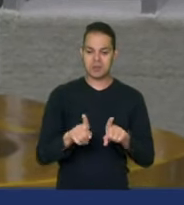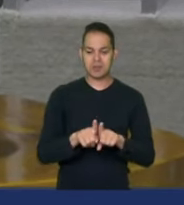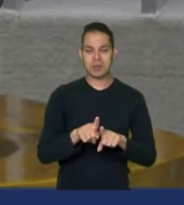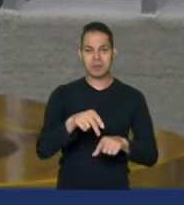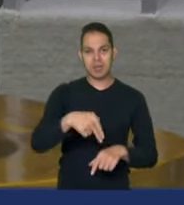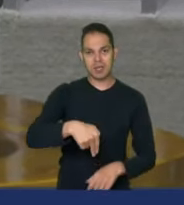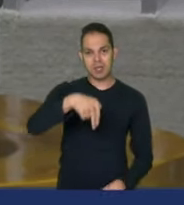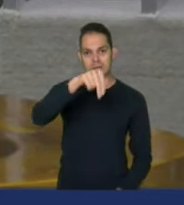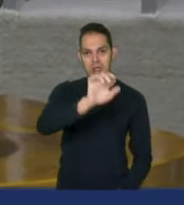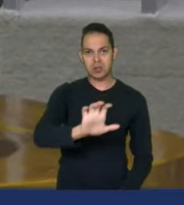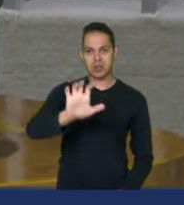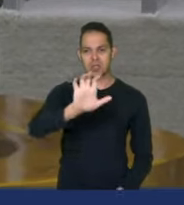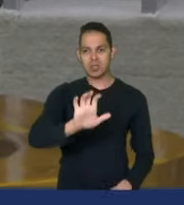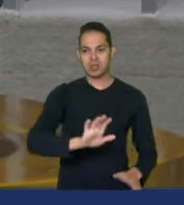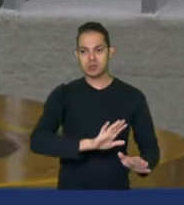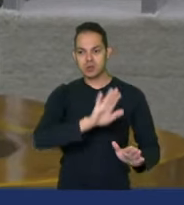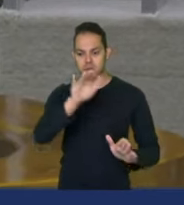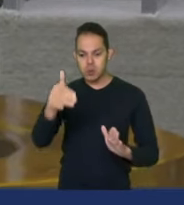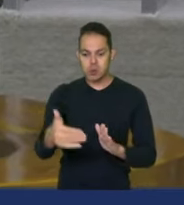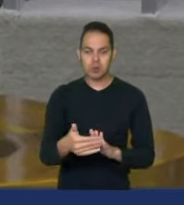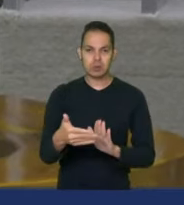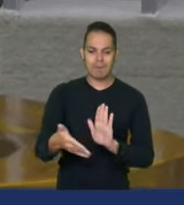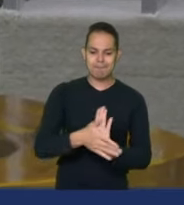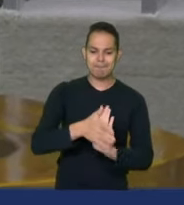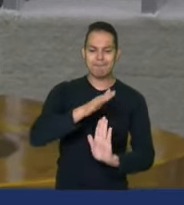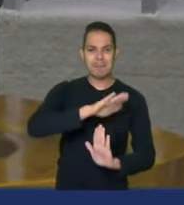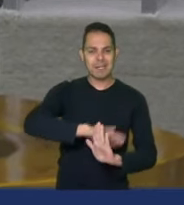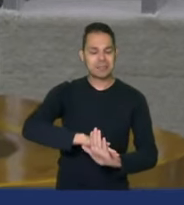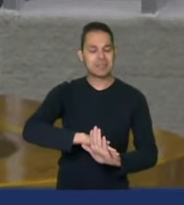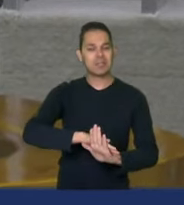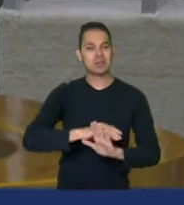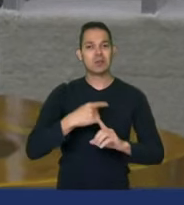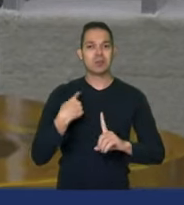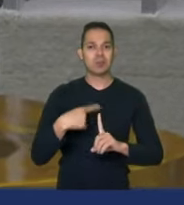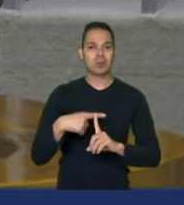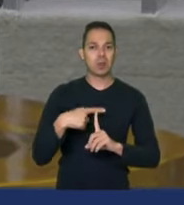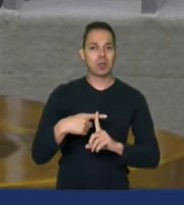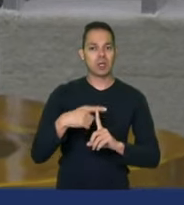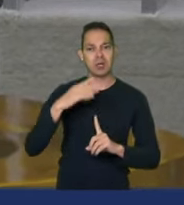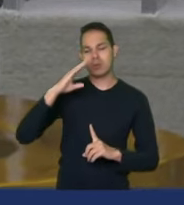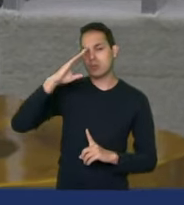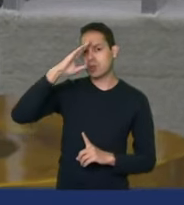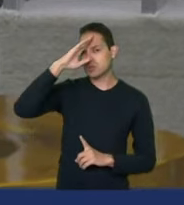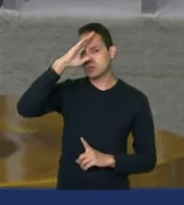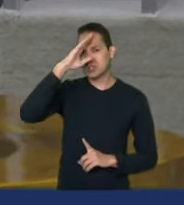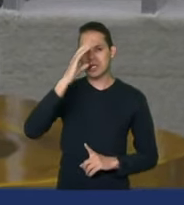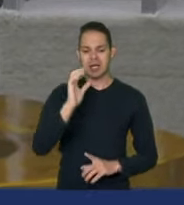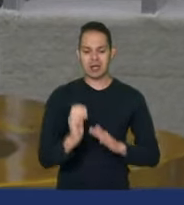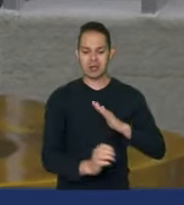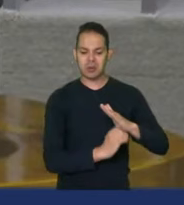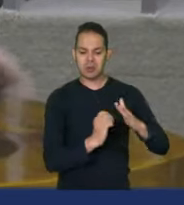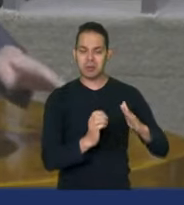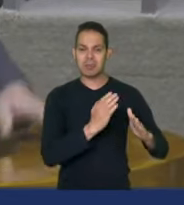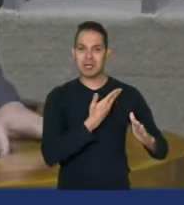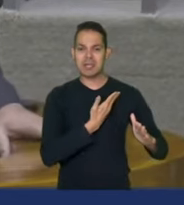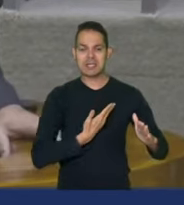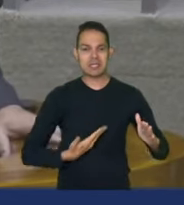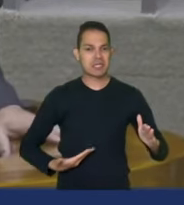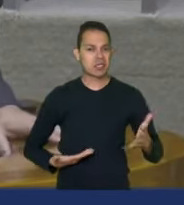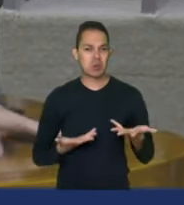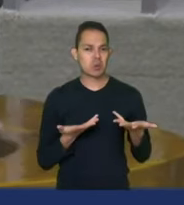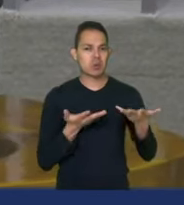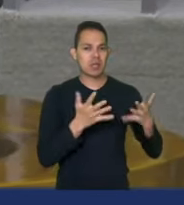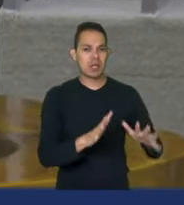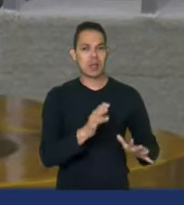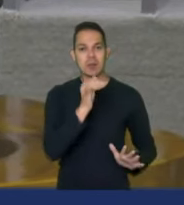o governo Bolsonaro não quer as empresas estatais, a exemplo da